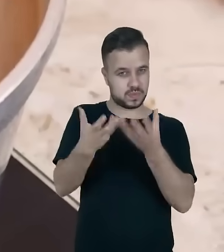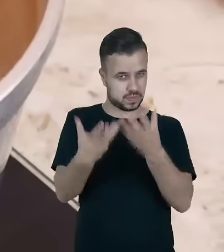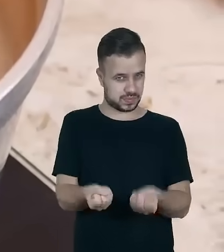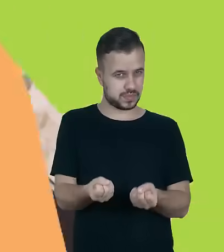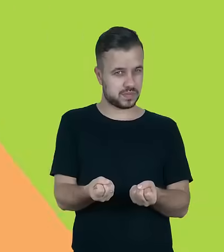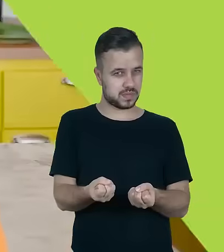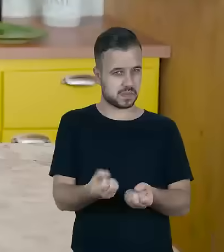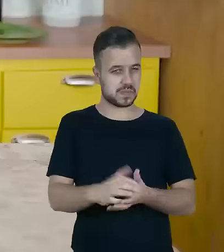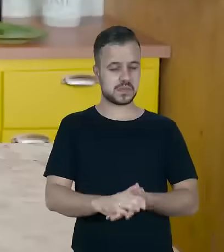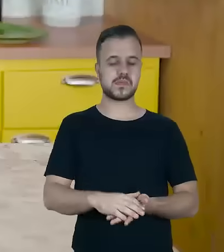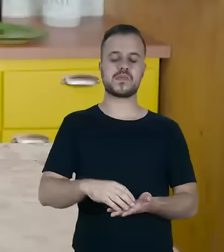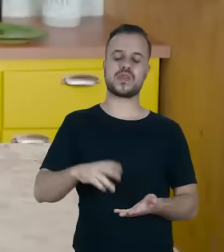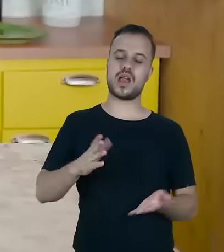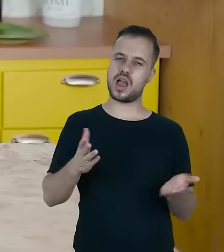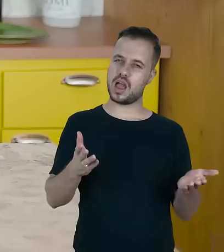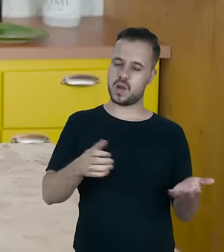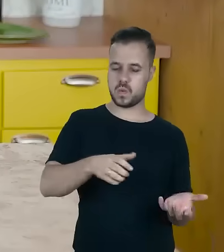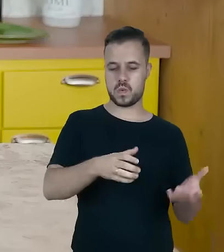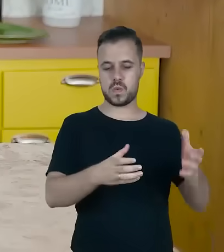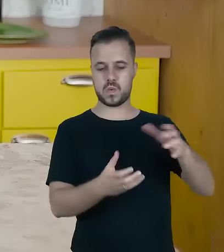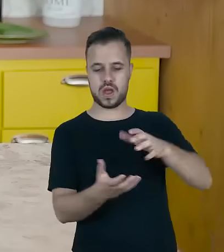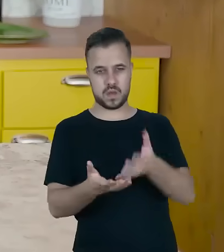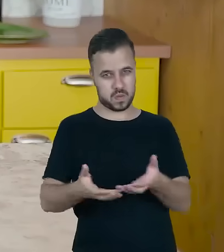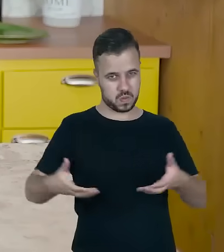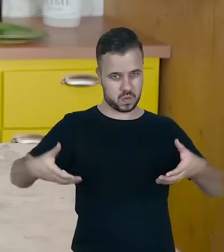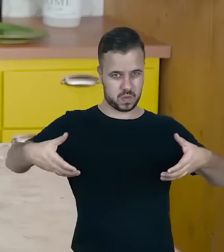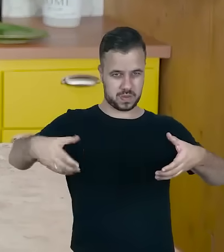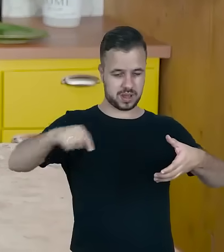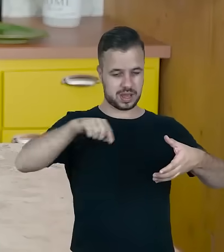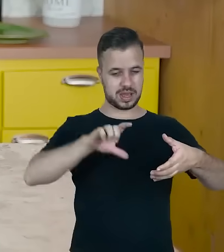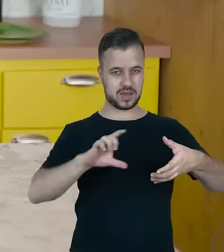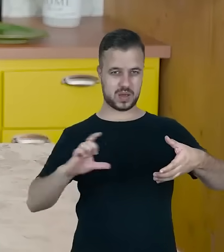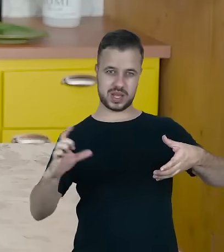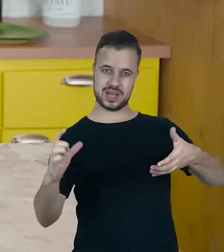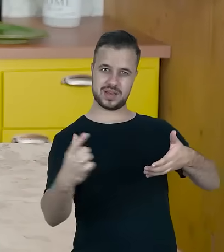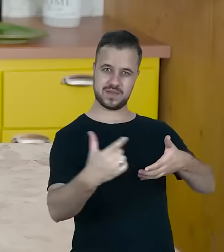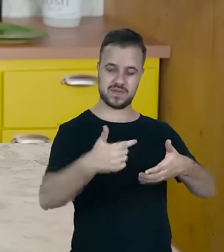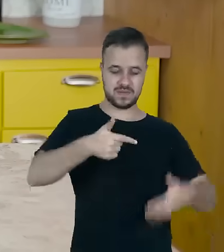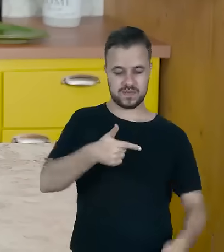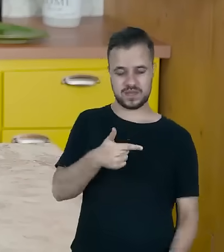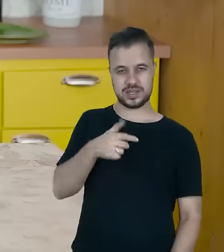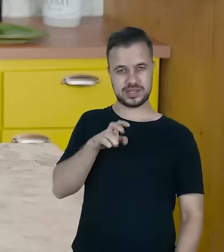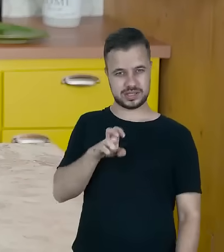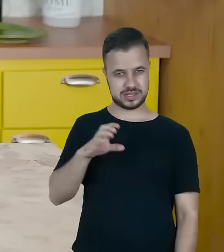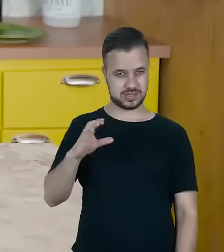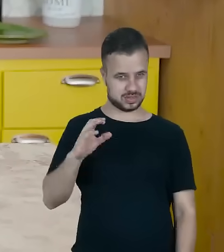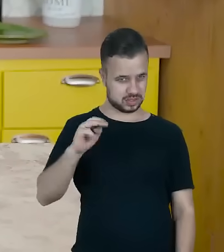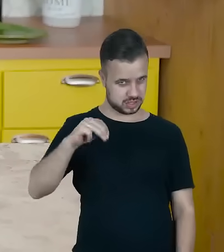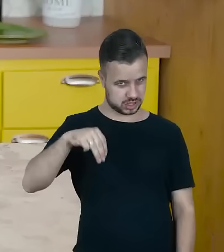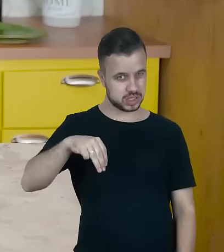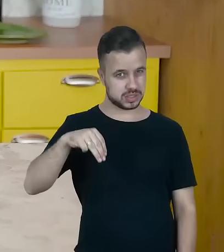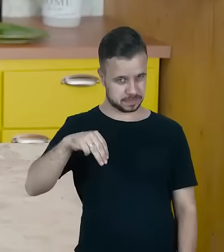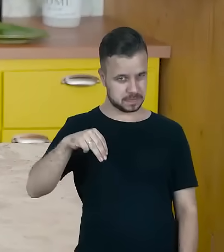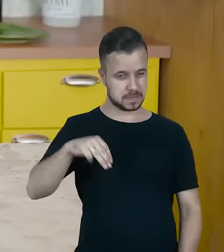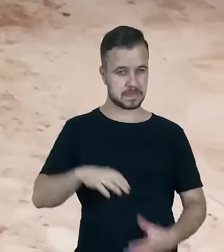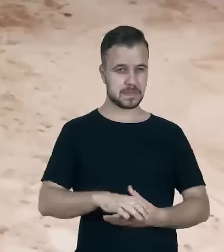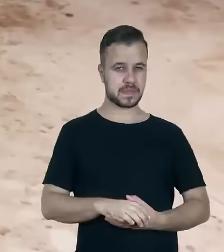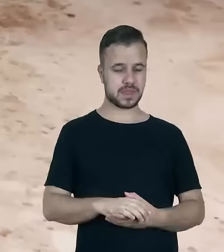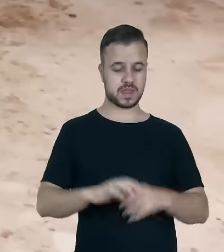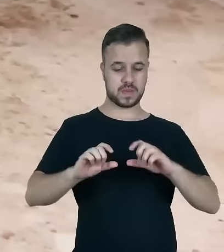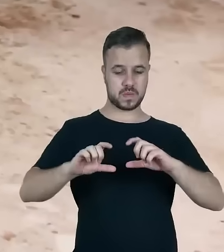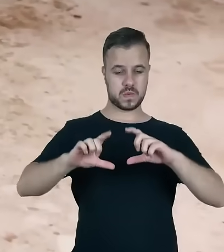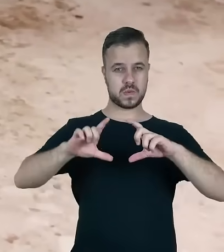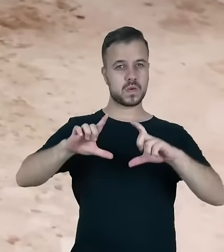o fogo. Aqui agora é só você colocar na forma. Já vou falar para vocês. A minha forma tem 25 centímetros de